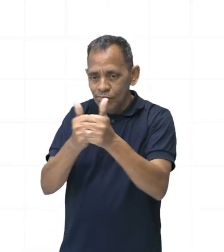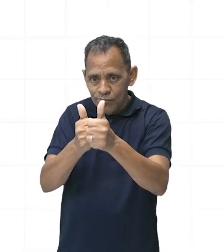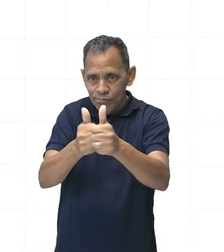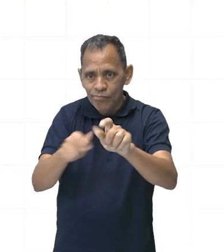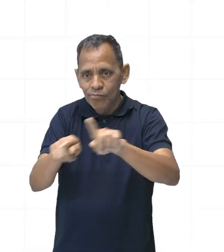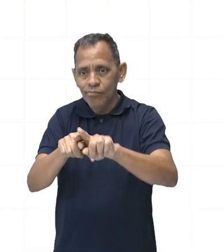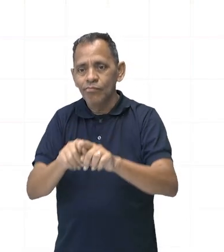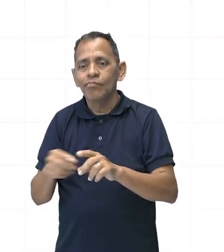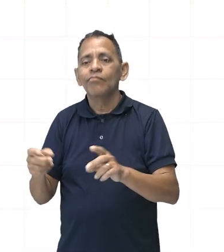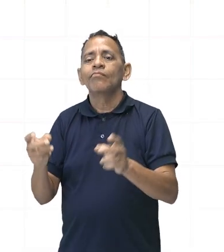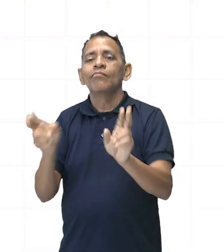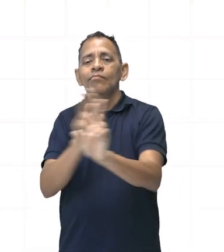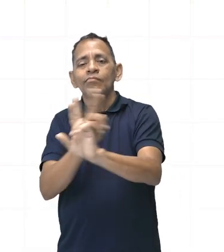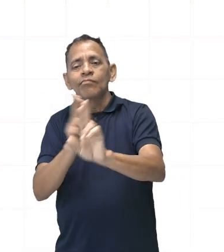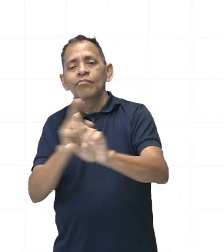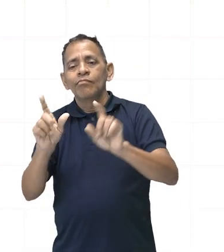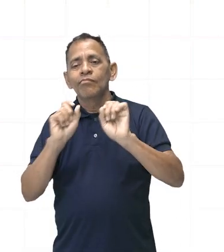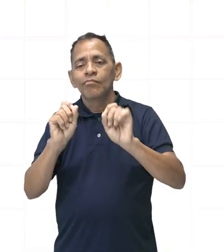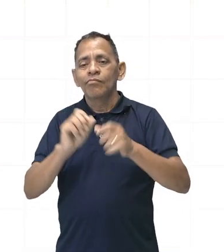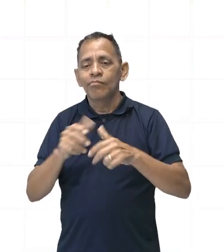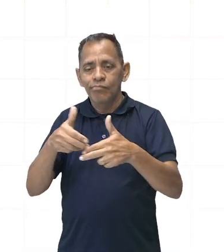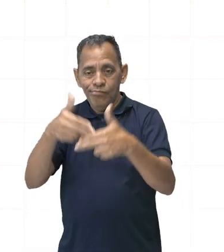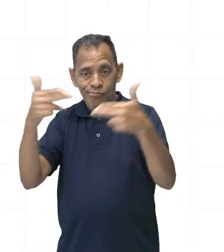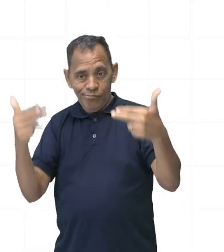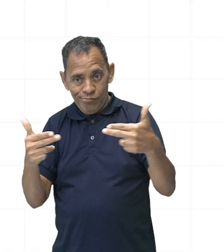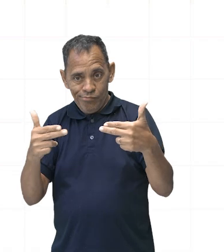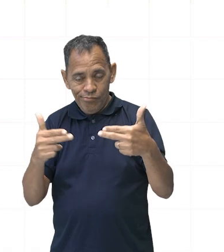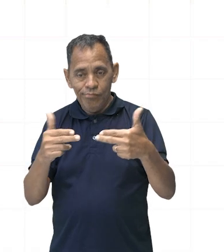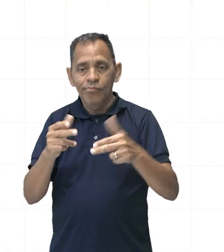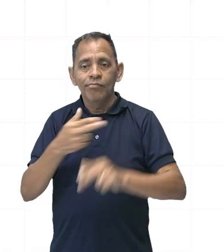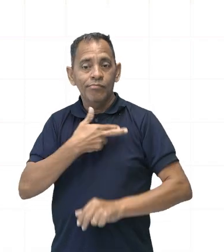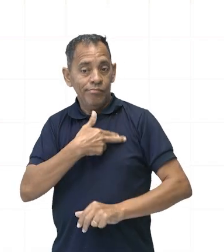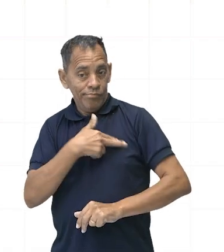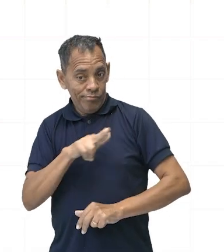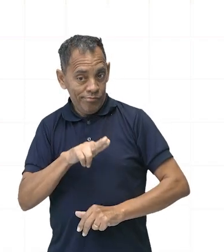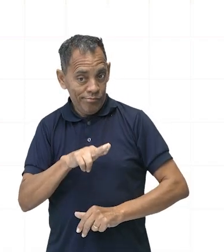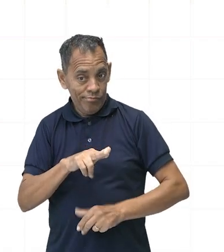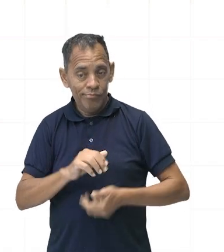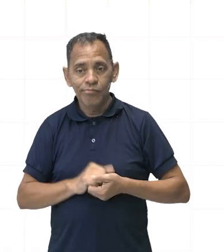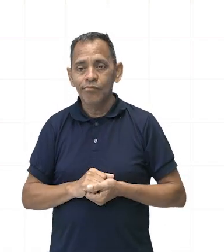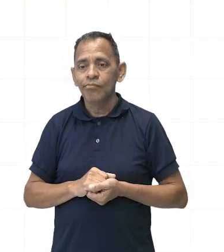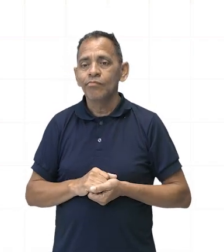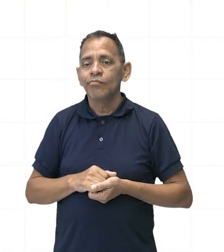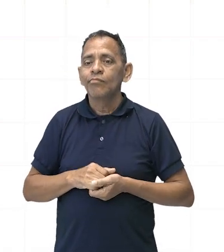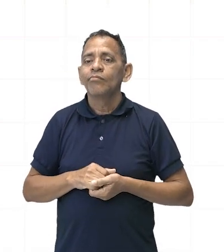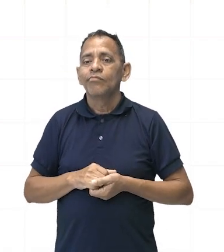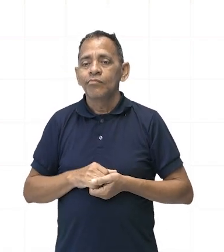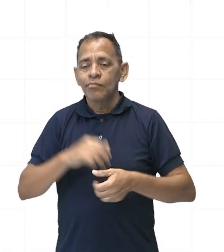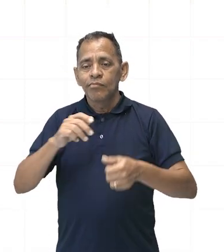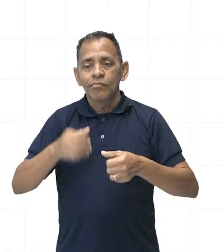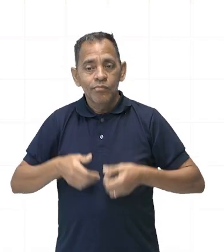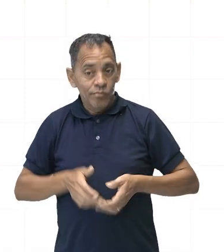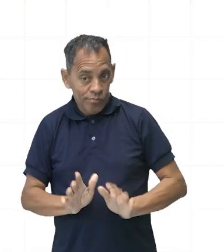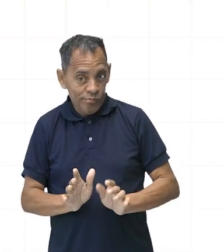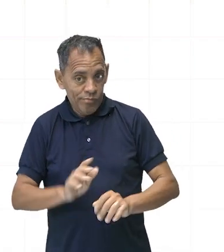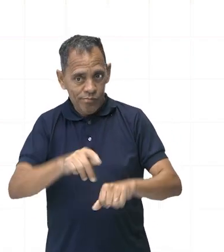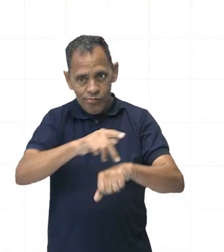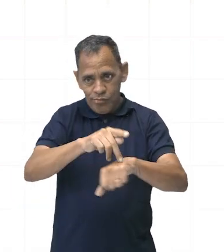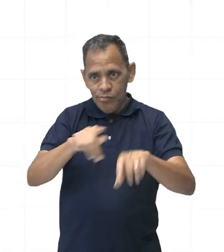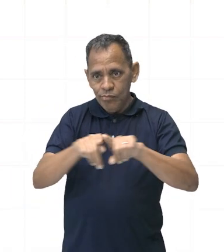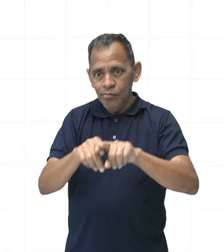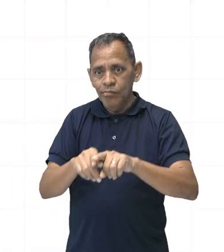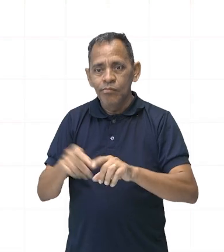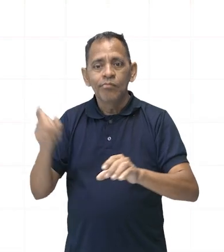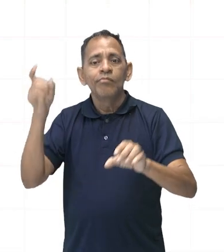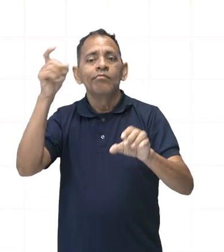estar associadas aí às questões de etnia, a religião, a nacionalidade, o